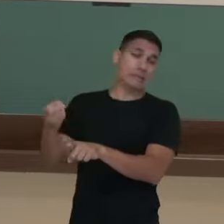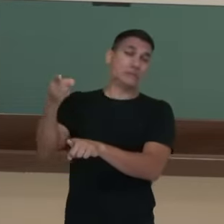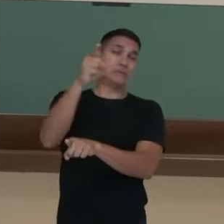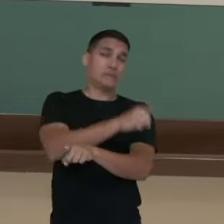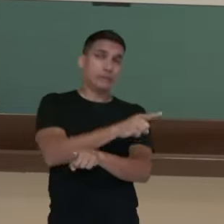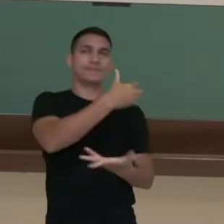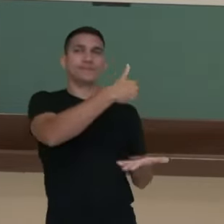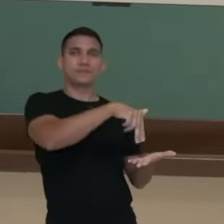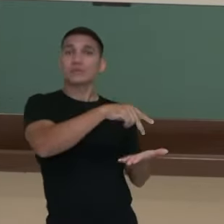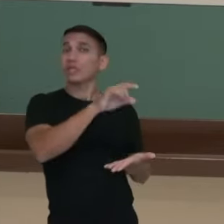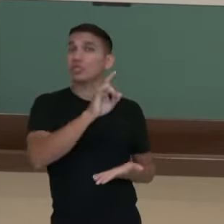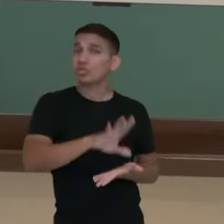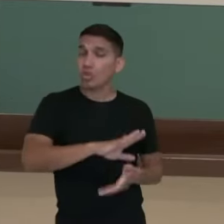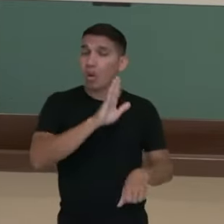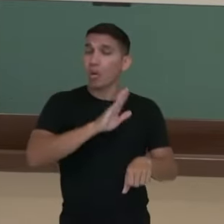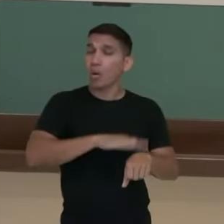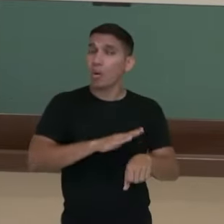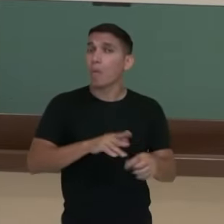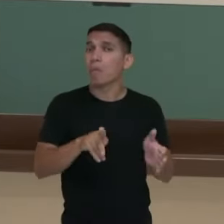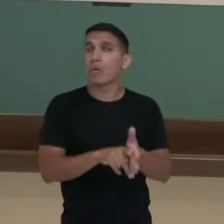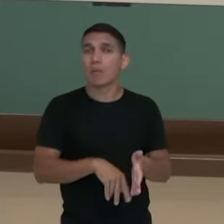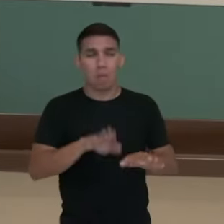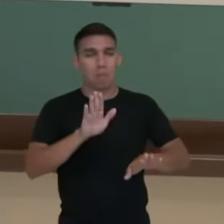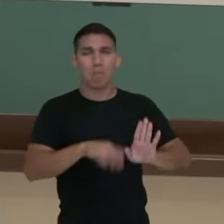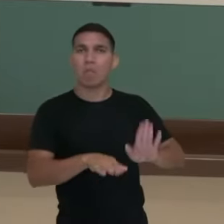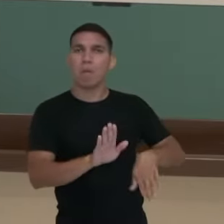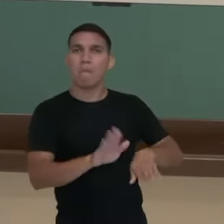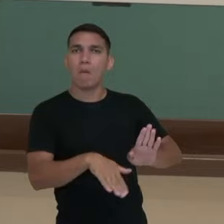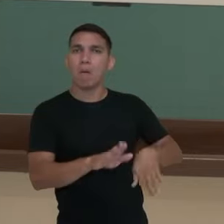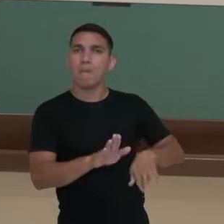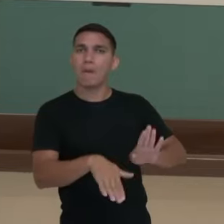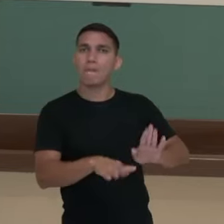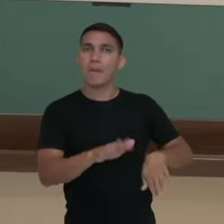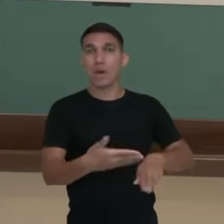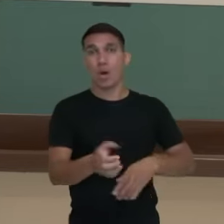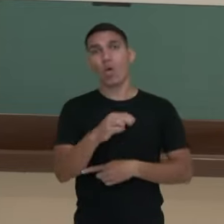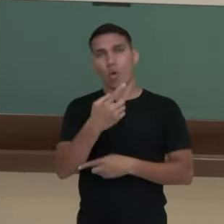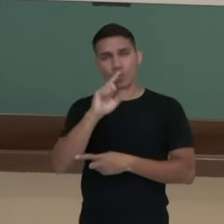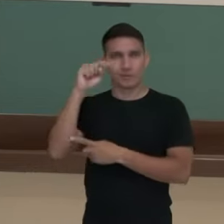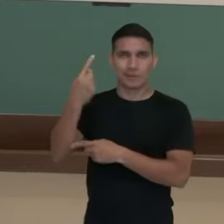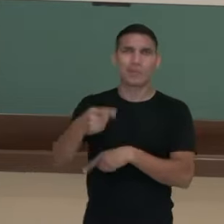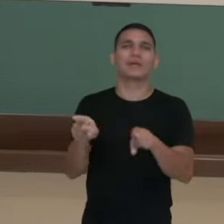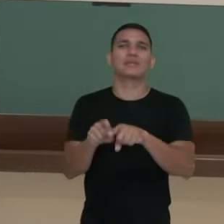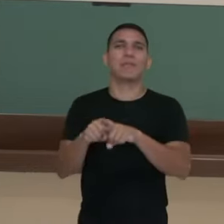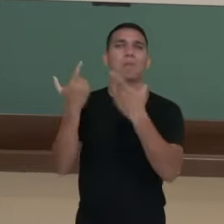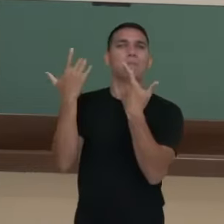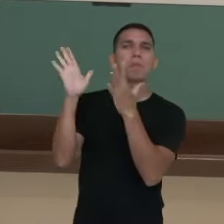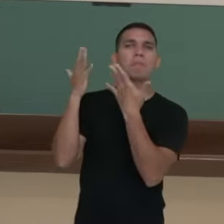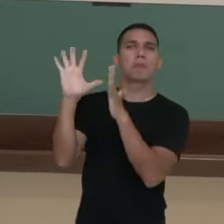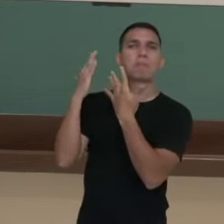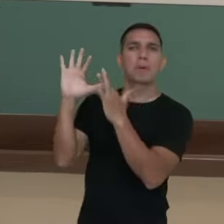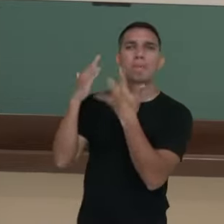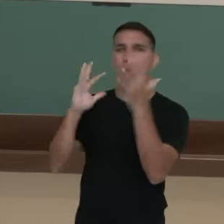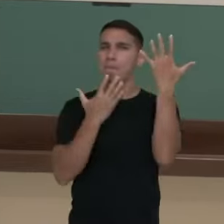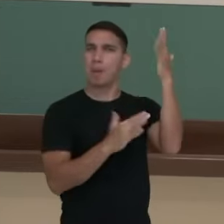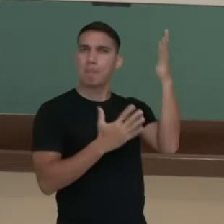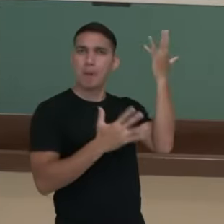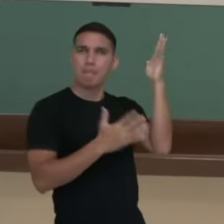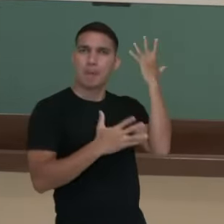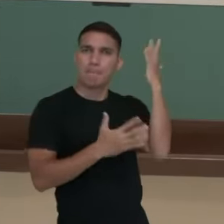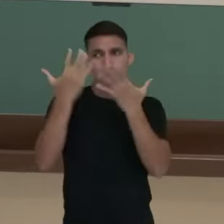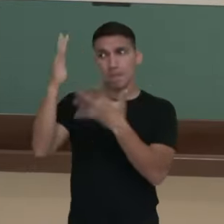uma marcação rítmica dos pés no chão ou as palmas das nossas mãos,